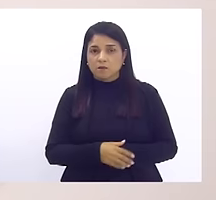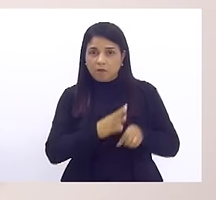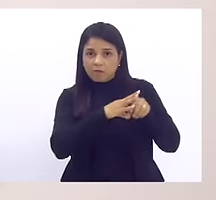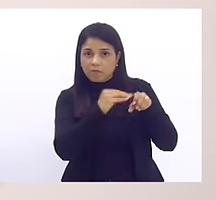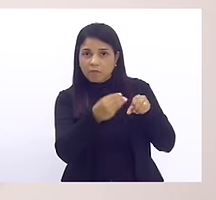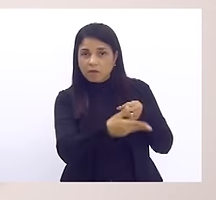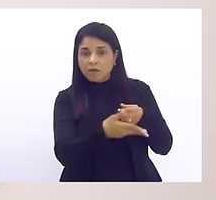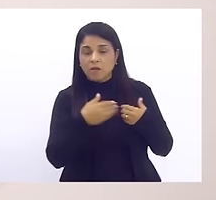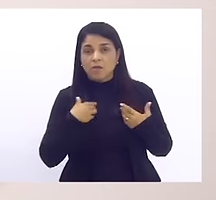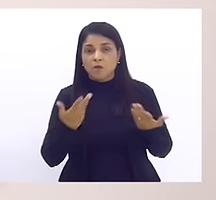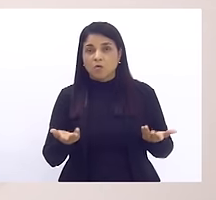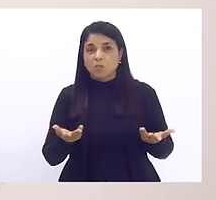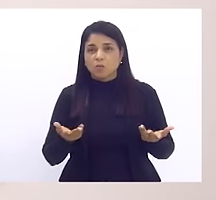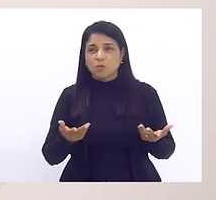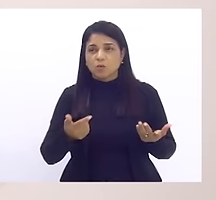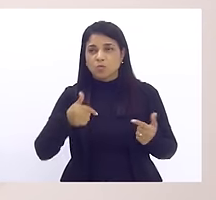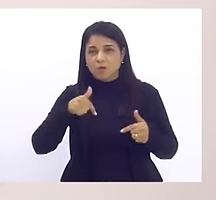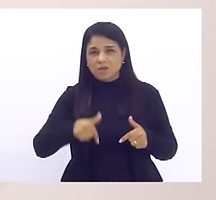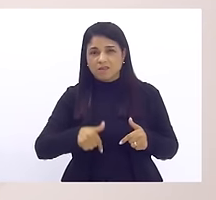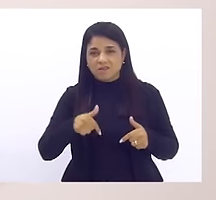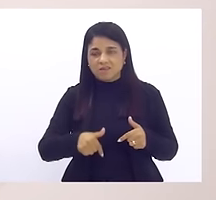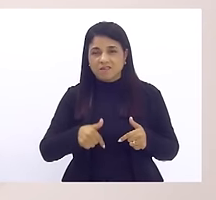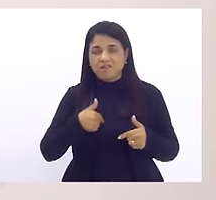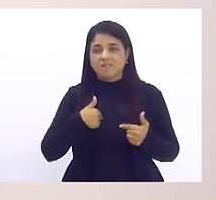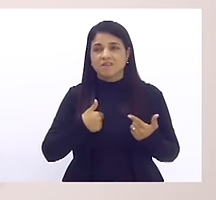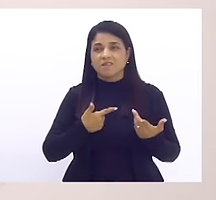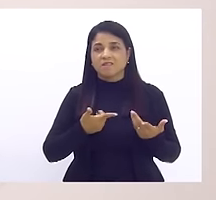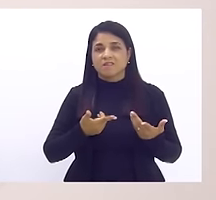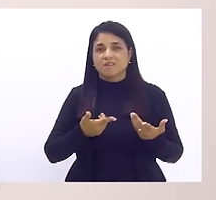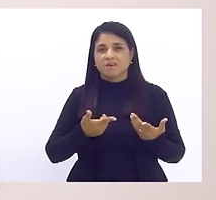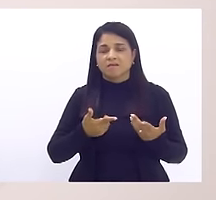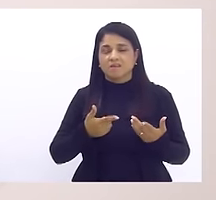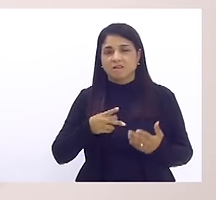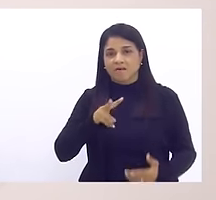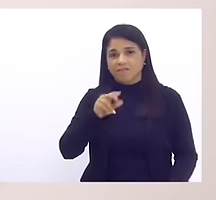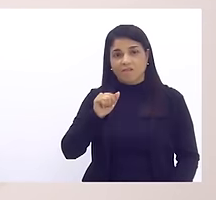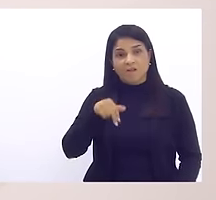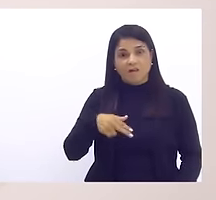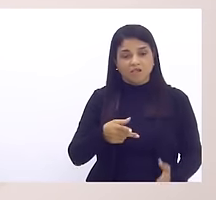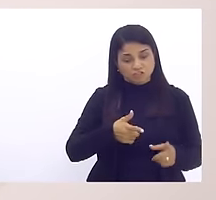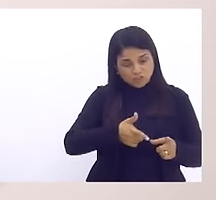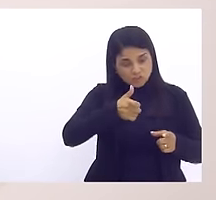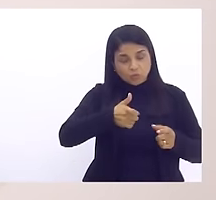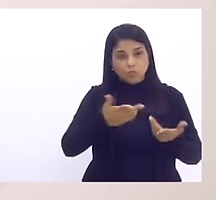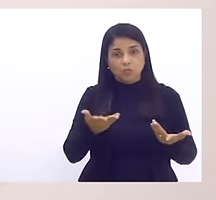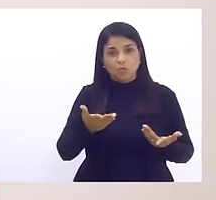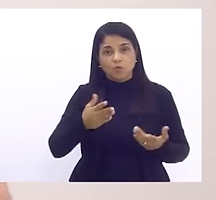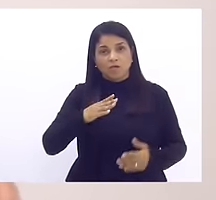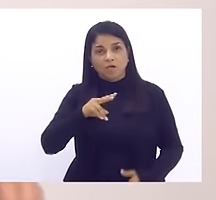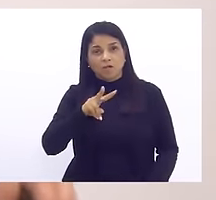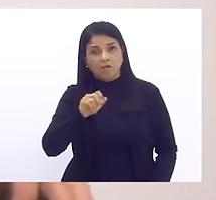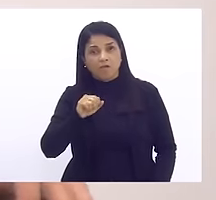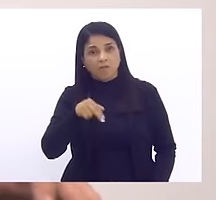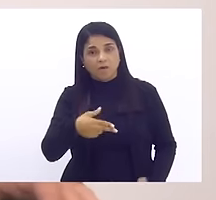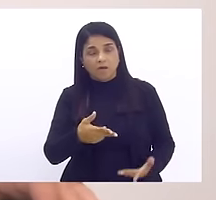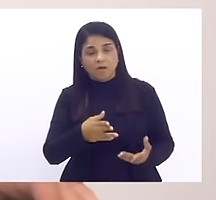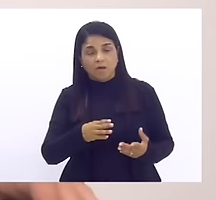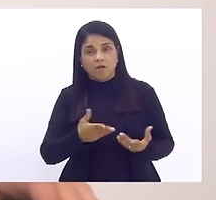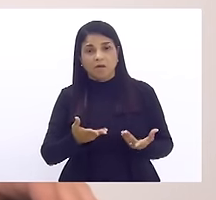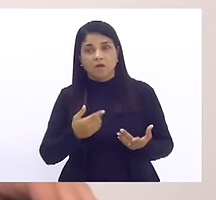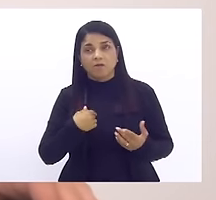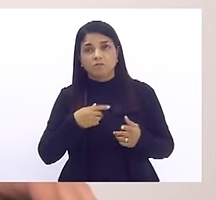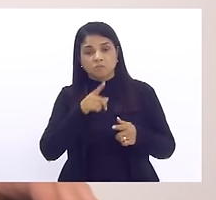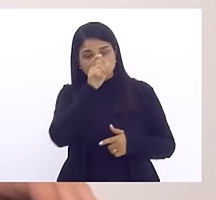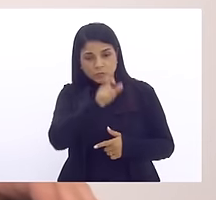eu tô aqui desde aquela hora tentando falar sobre isso e que as pessoas que fizeram